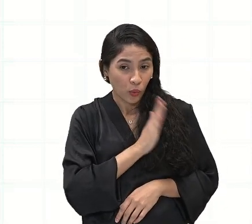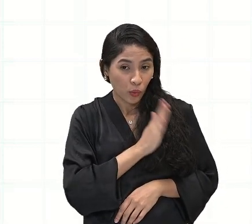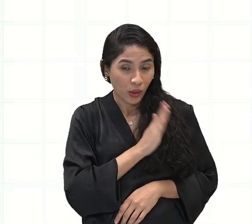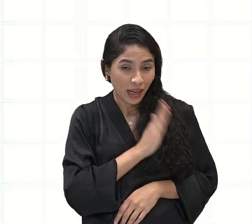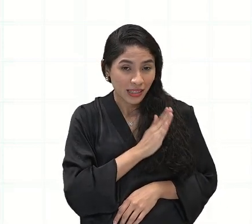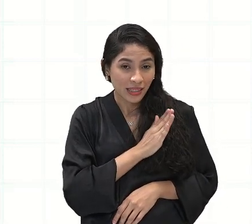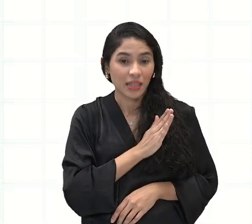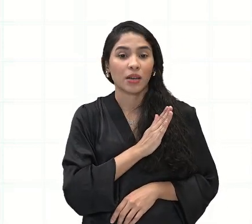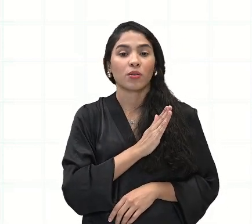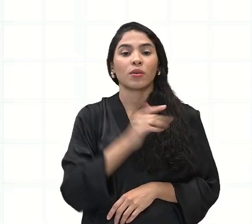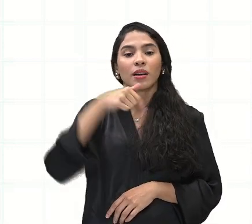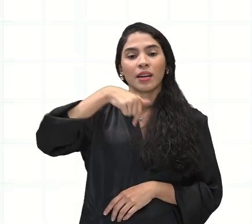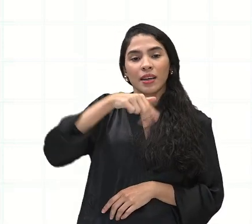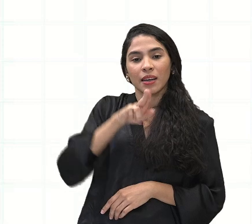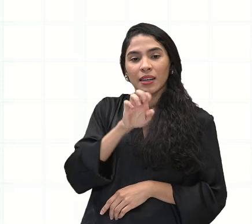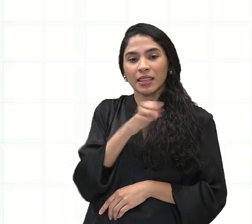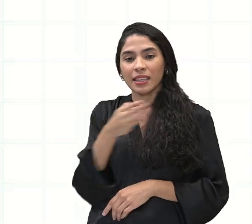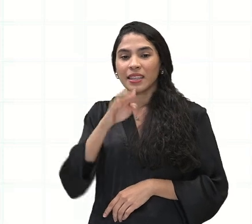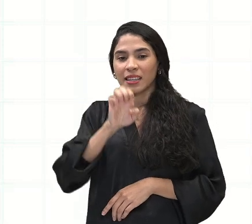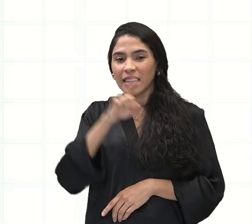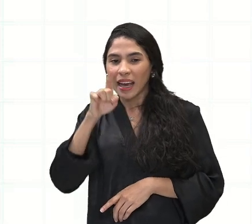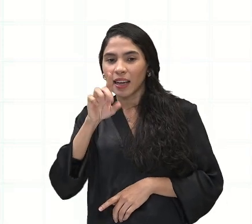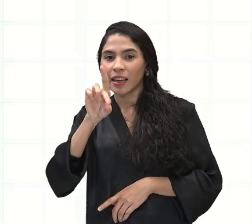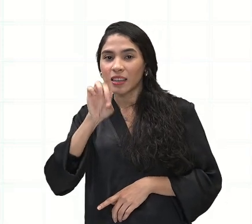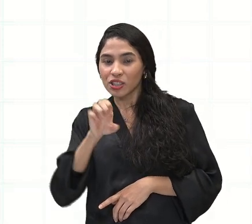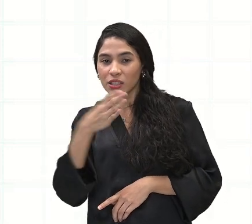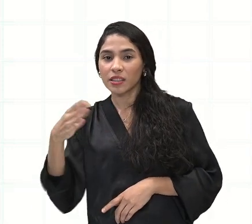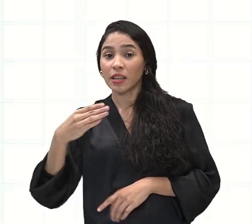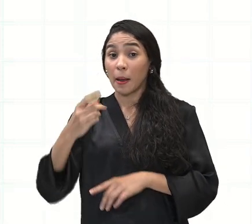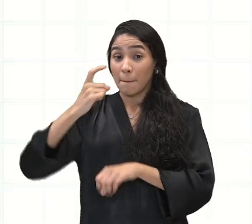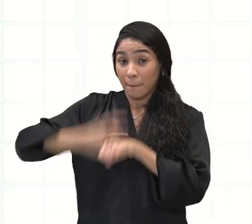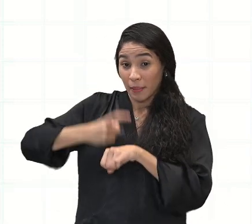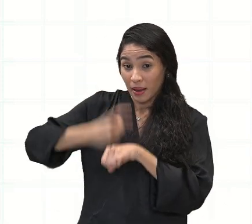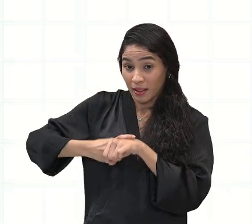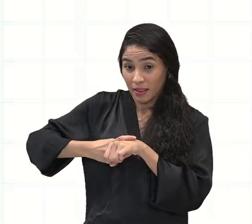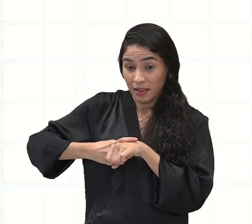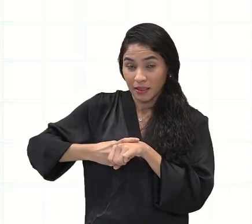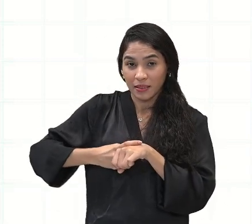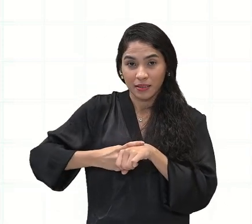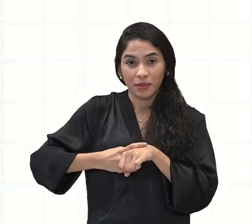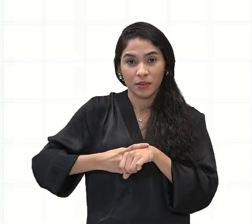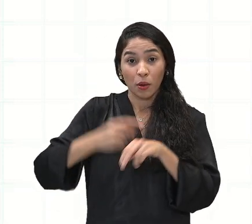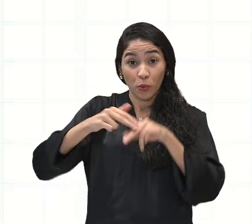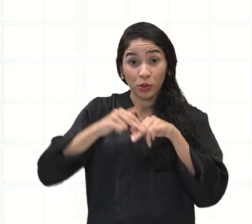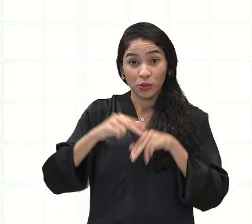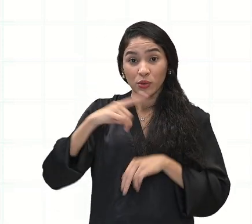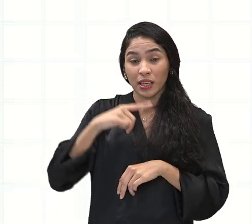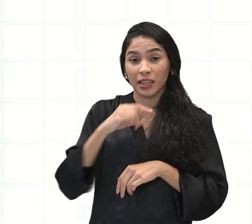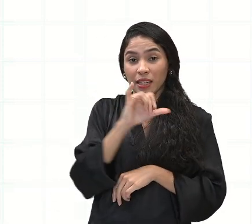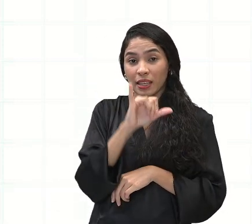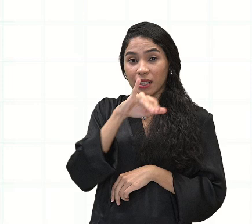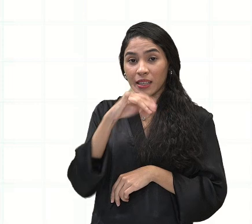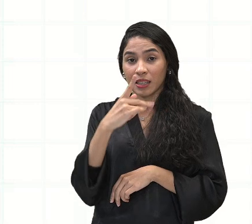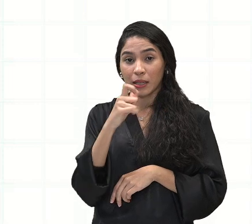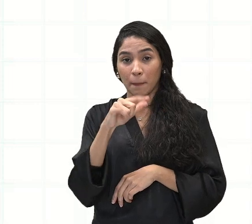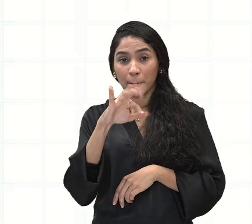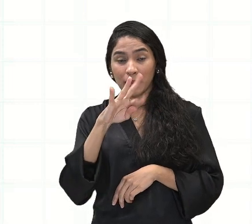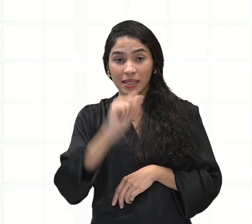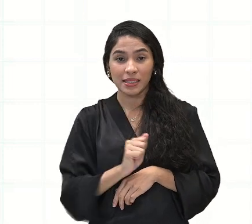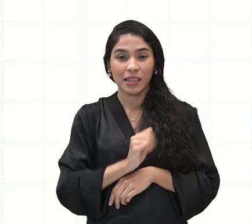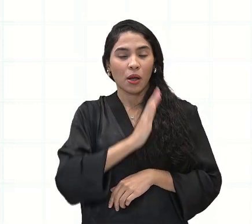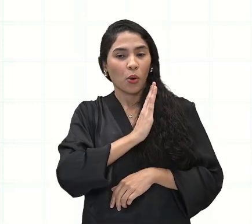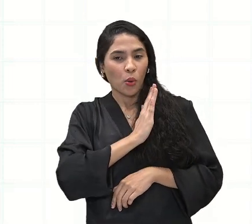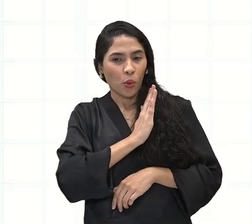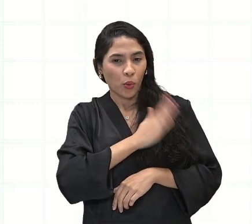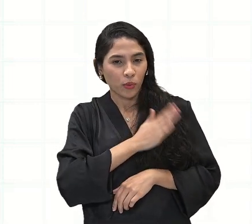é de pedra. A metáfora funciona dessa forma, a comparação implícita. Este coração que era de asas de música